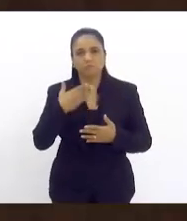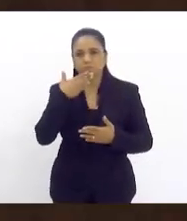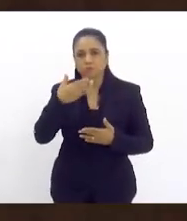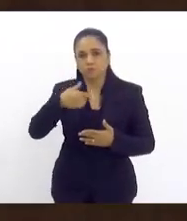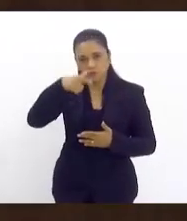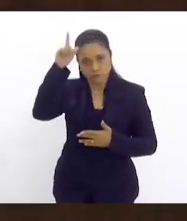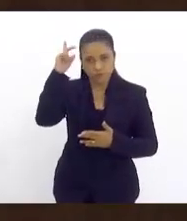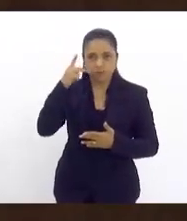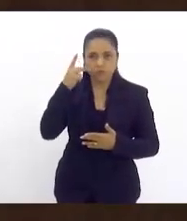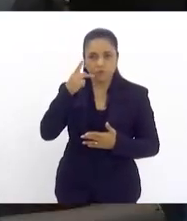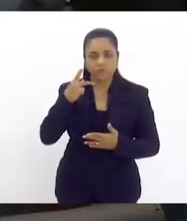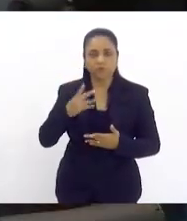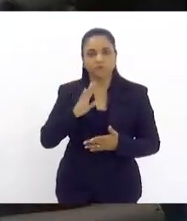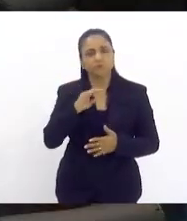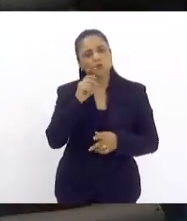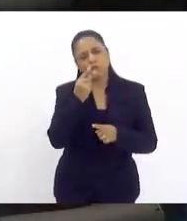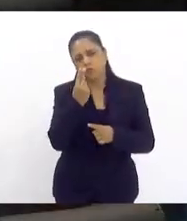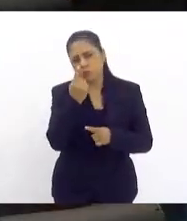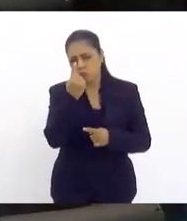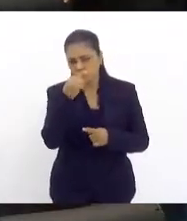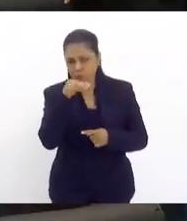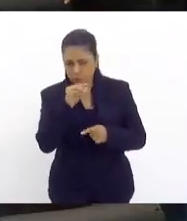minuto, deputado, por favor.